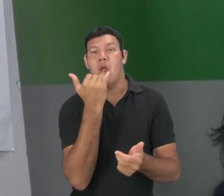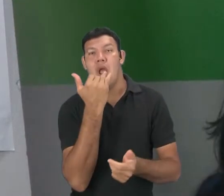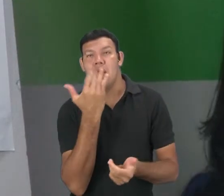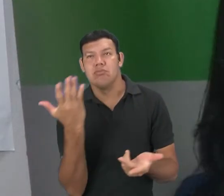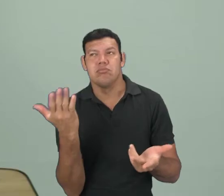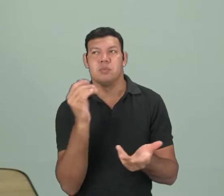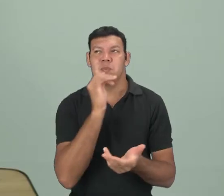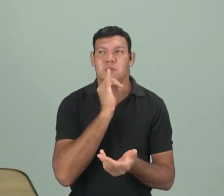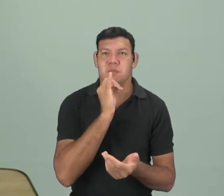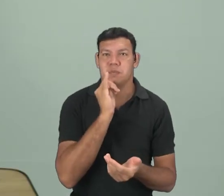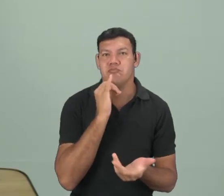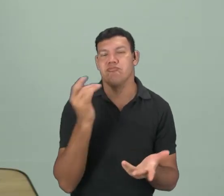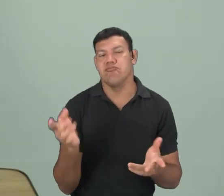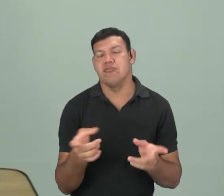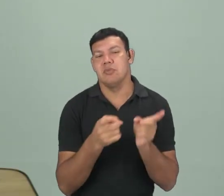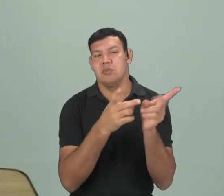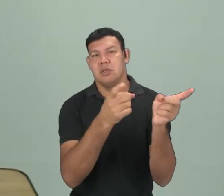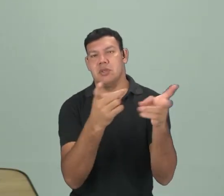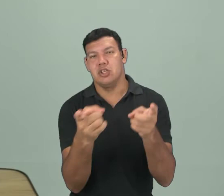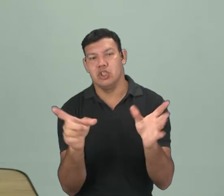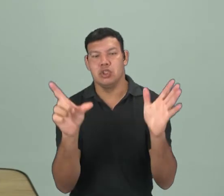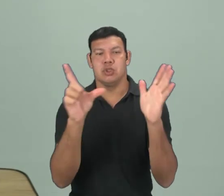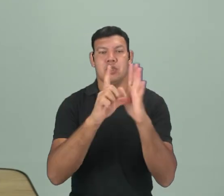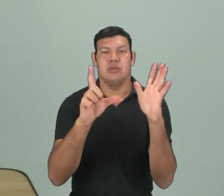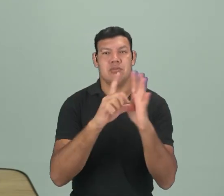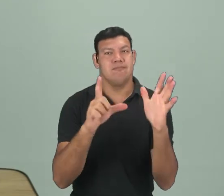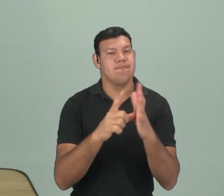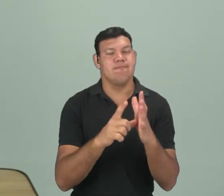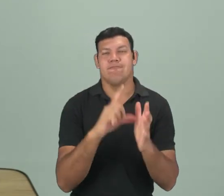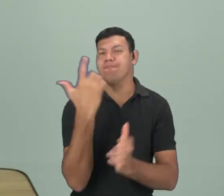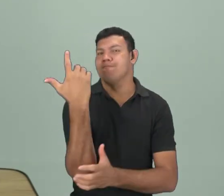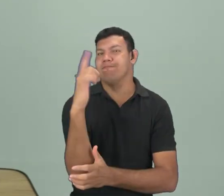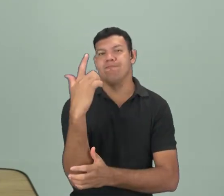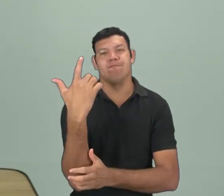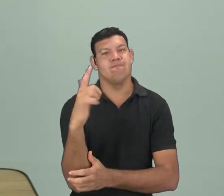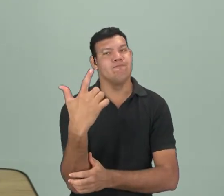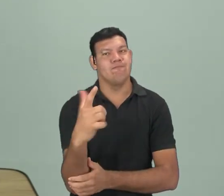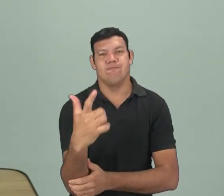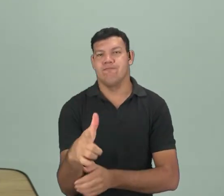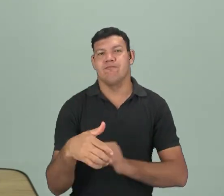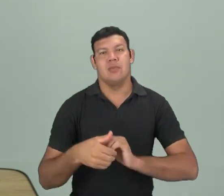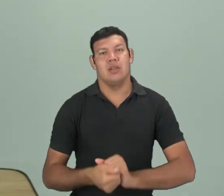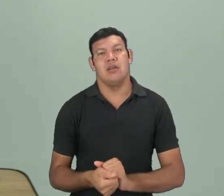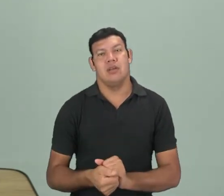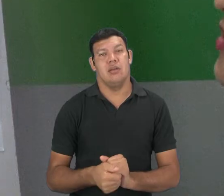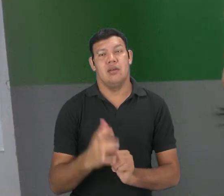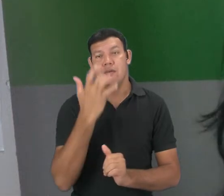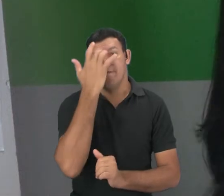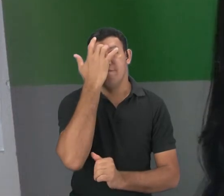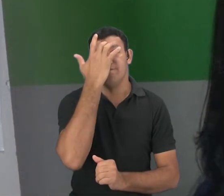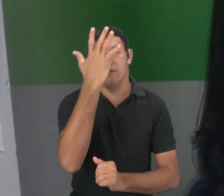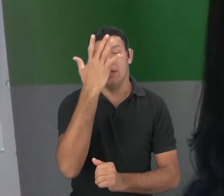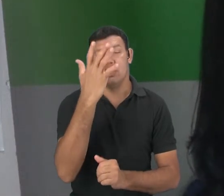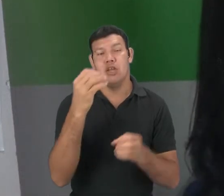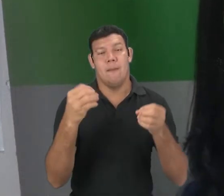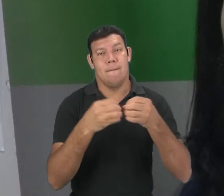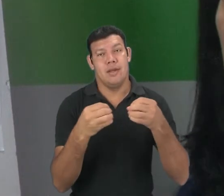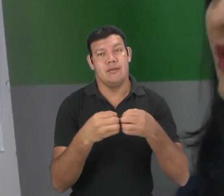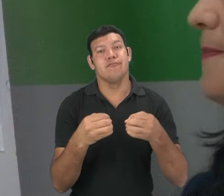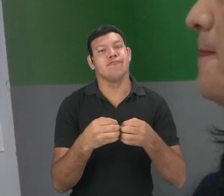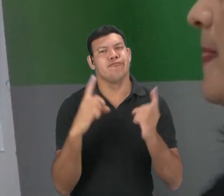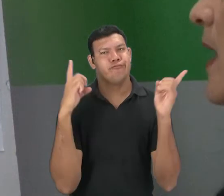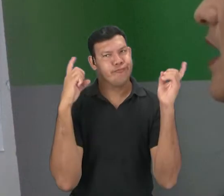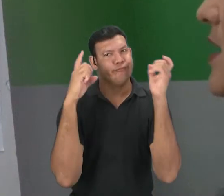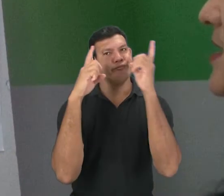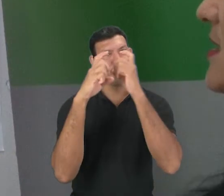precisando para ir em algum comércio, alguma loja. Já no campo não tem esse acesso tão facilitado, ó, tão próximo ali, é mais